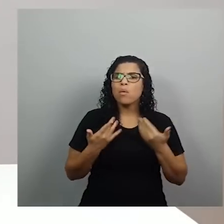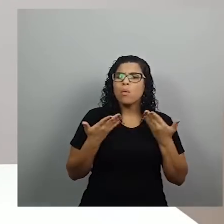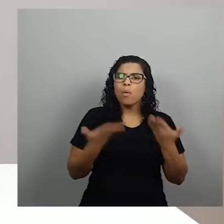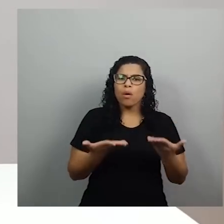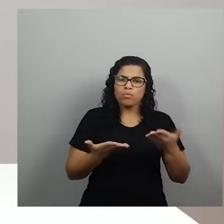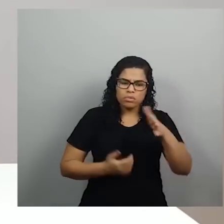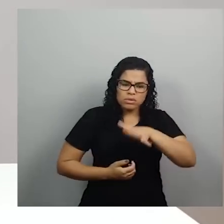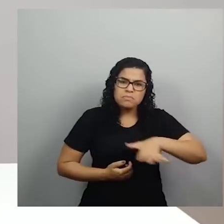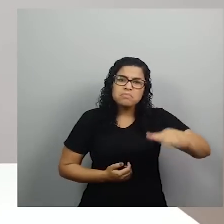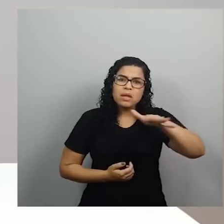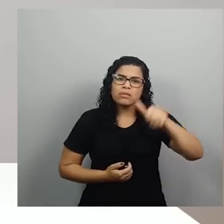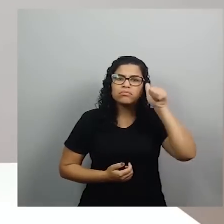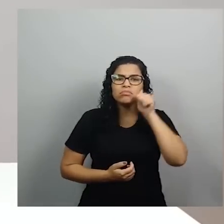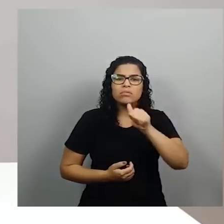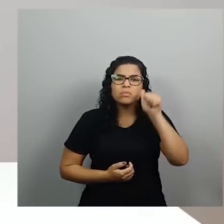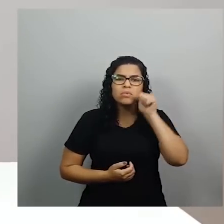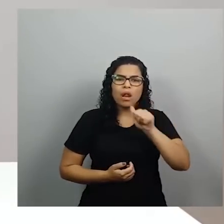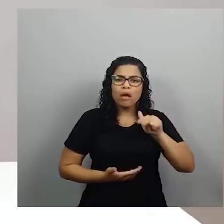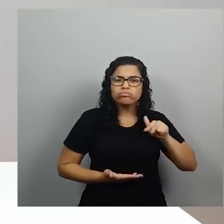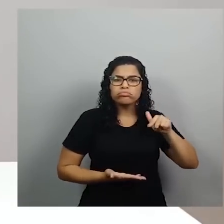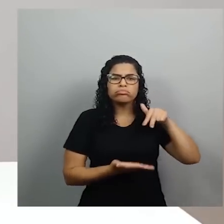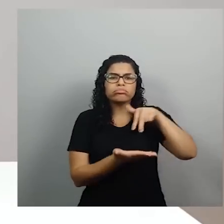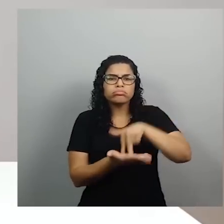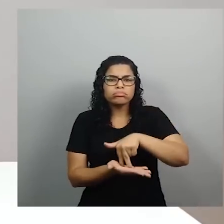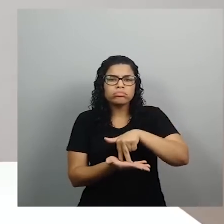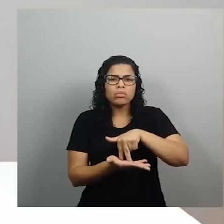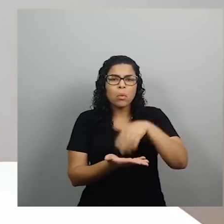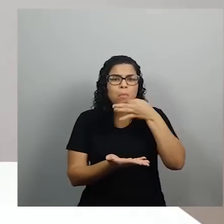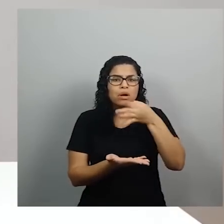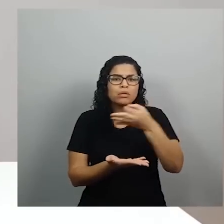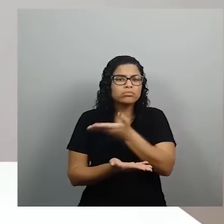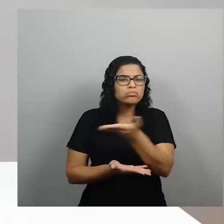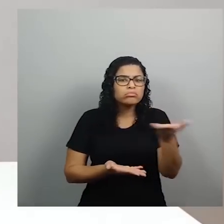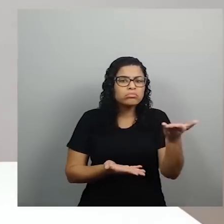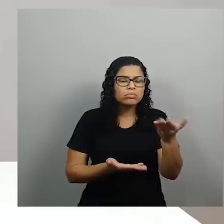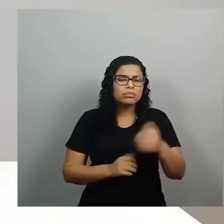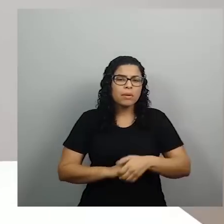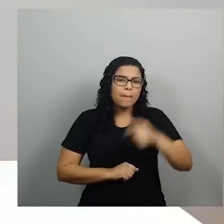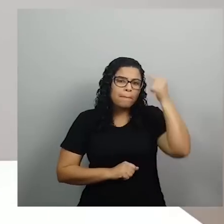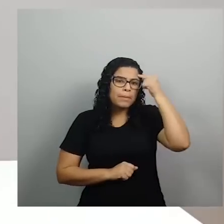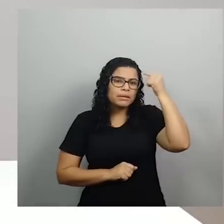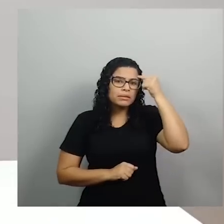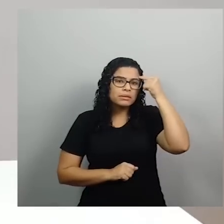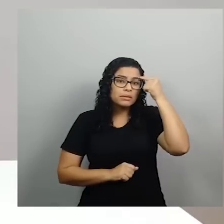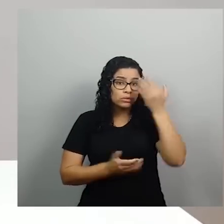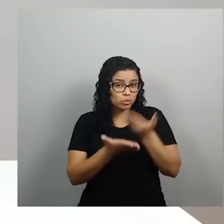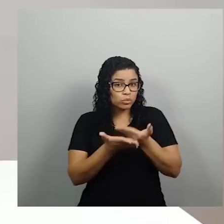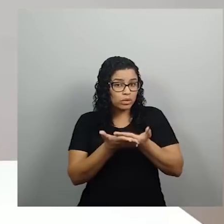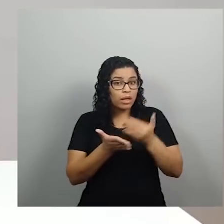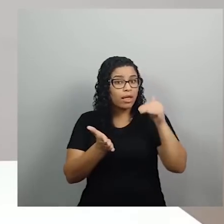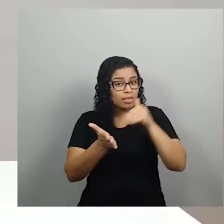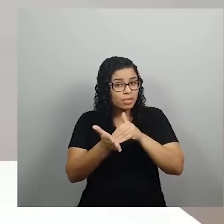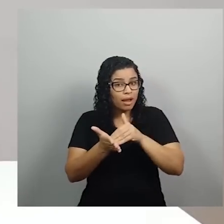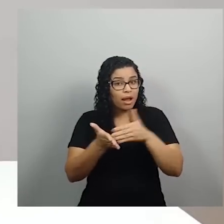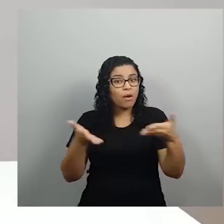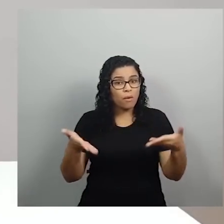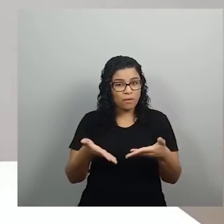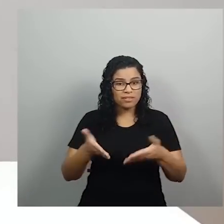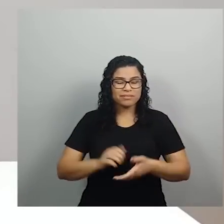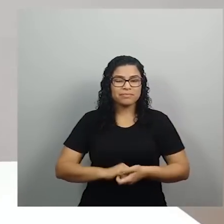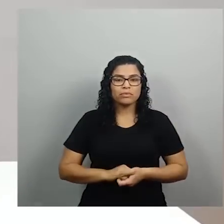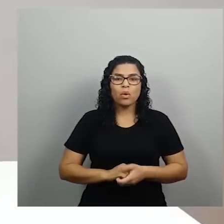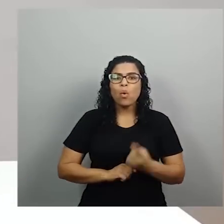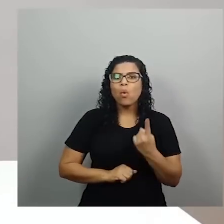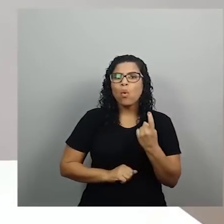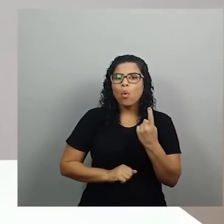qual o espaço que as mulheres deveriam ocupar na sua opinião, considerando o que vimos até aqui, ok? Será